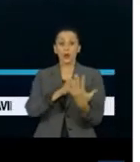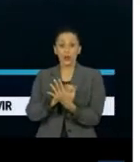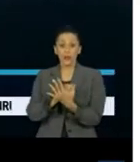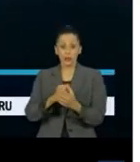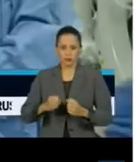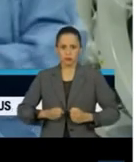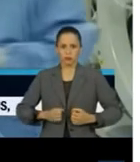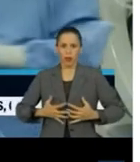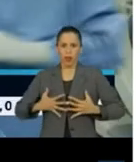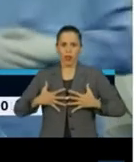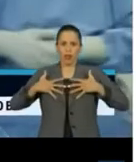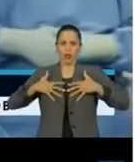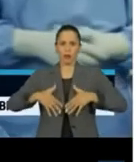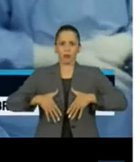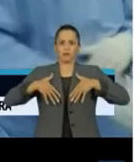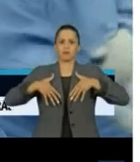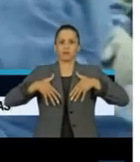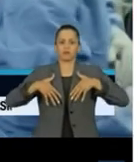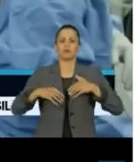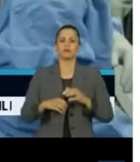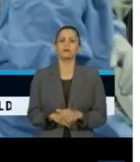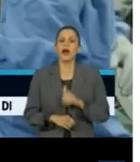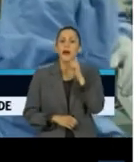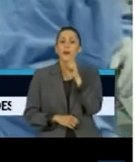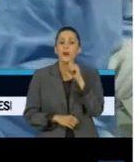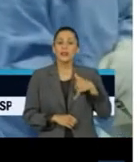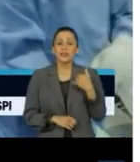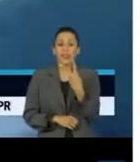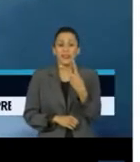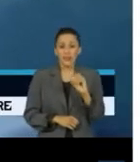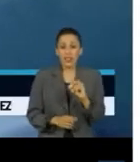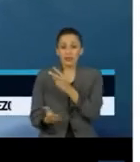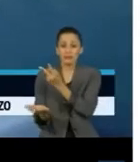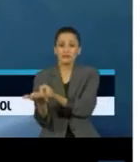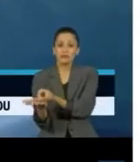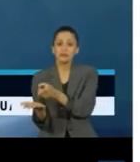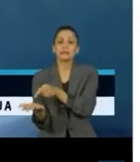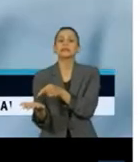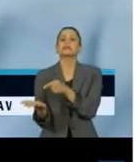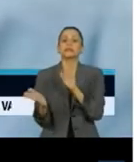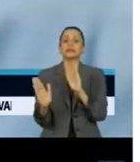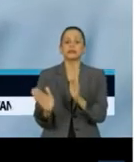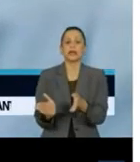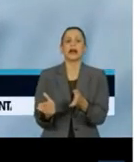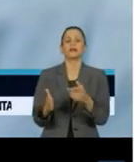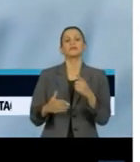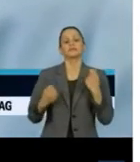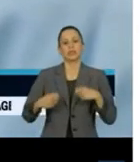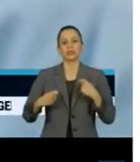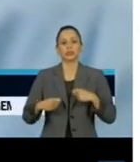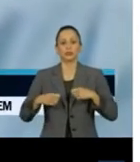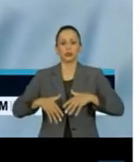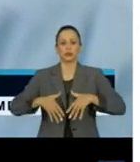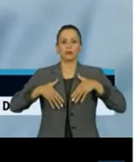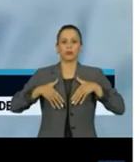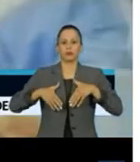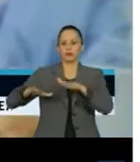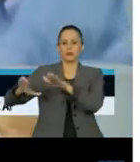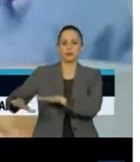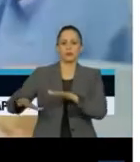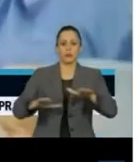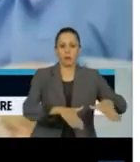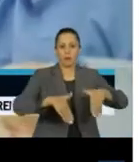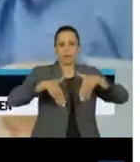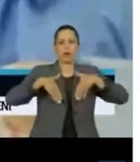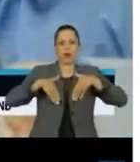em um pulmão. A paciente, uma jovem de apenas 20 anos, teve que ser submetida a um transplante duplo em Chicago,